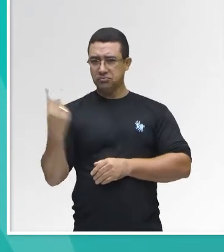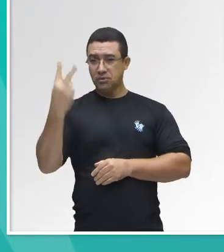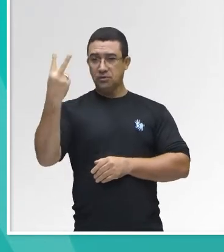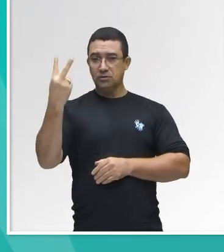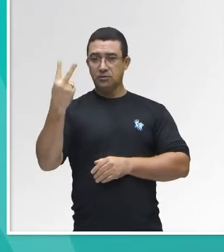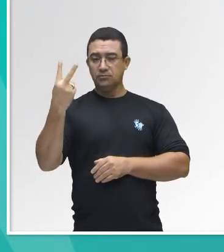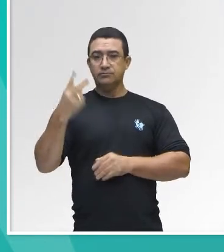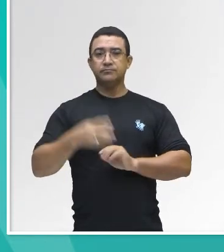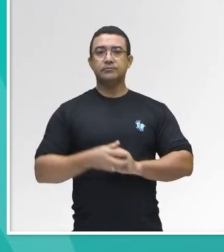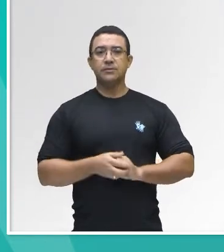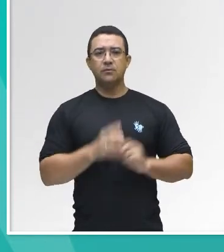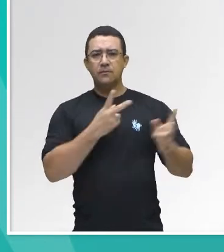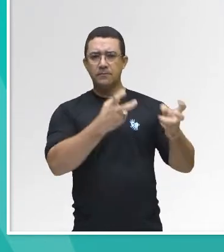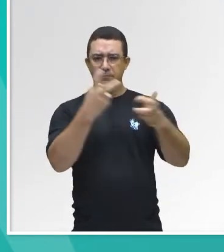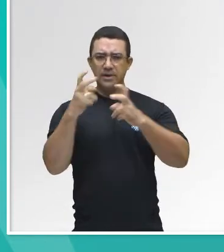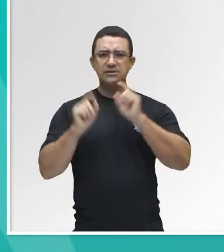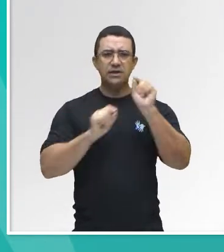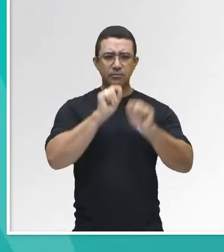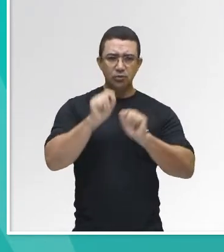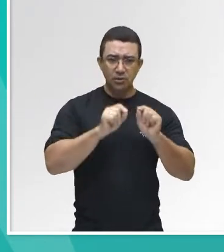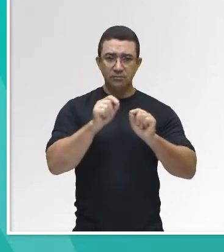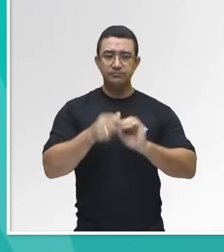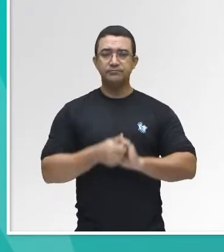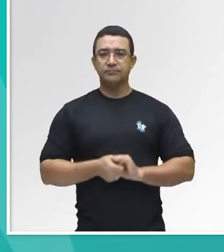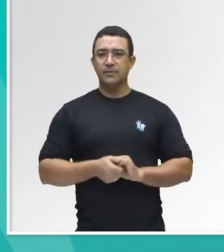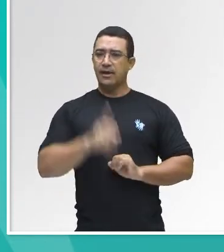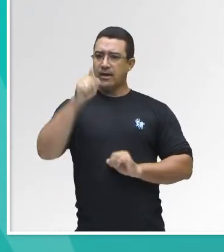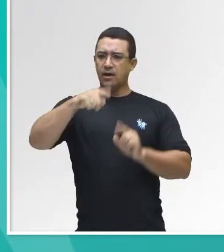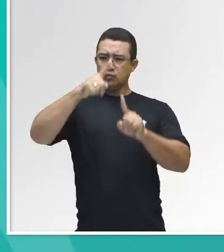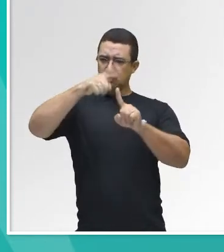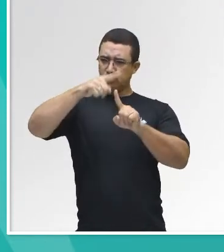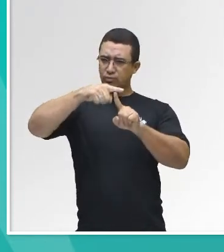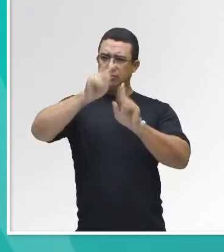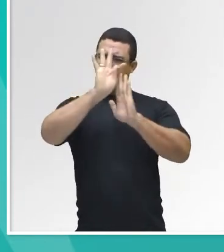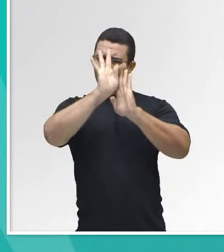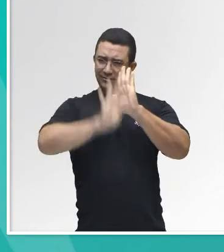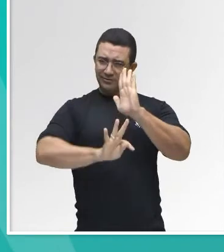gente percebe aqui, né, que se trata de um tipo de texto, né,